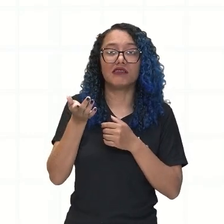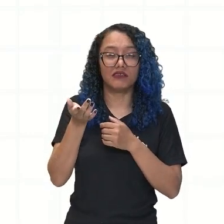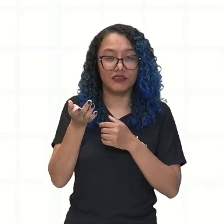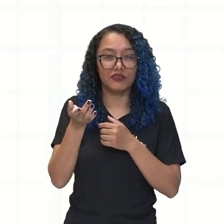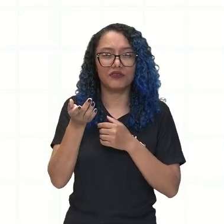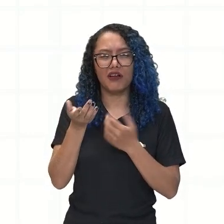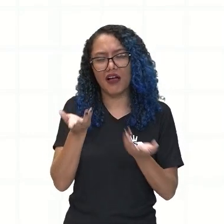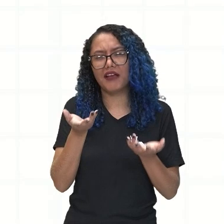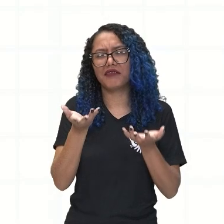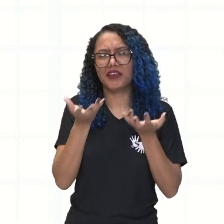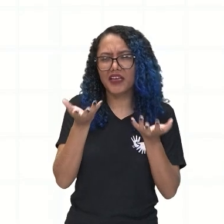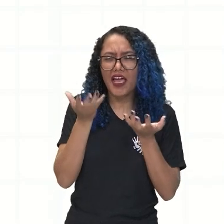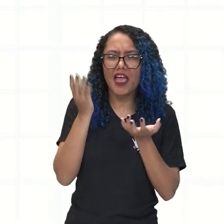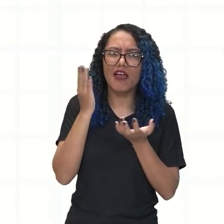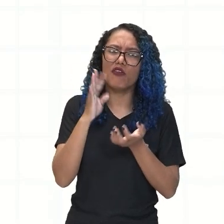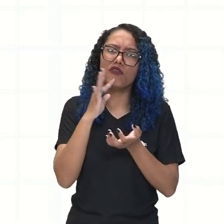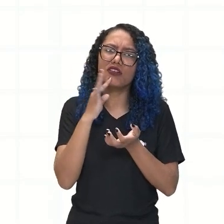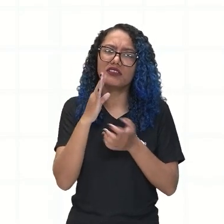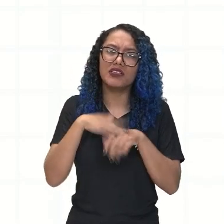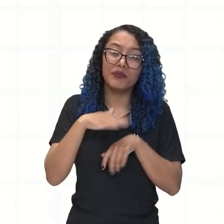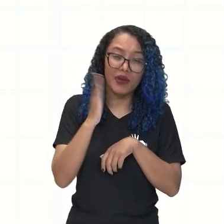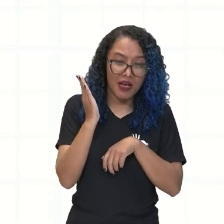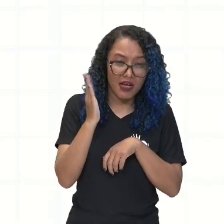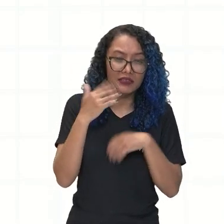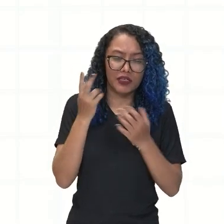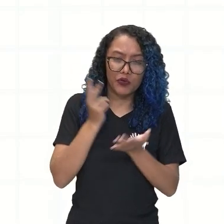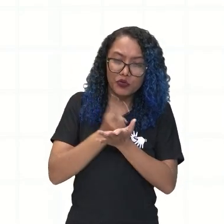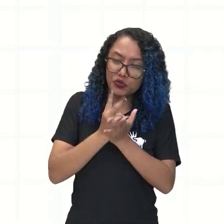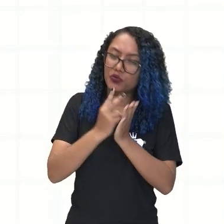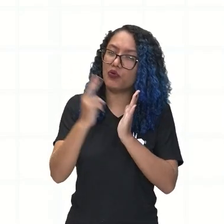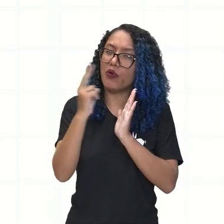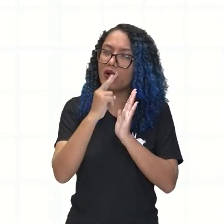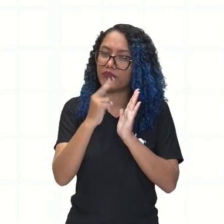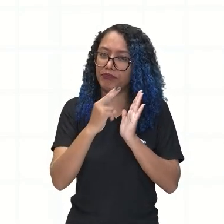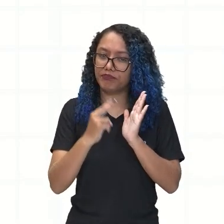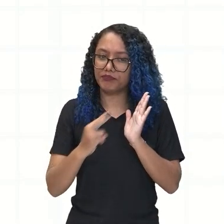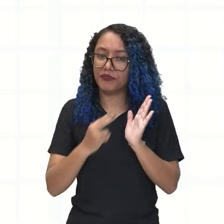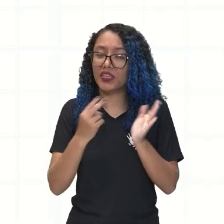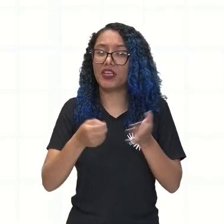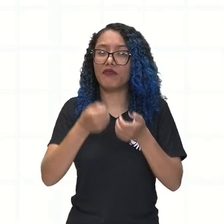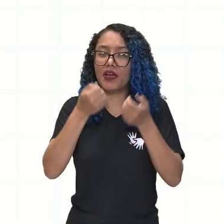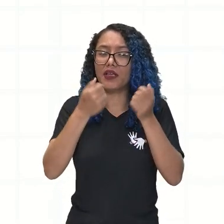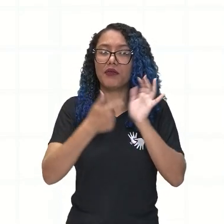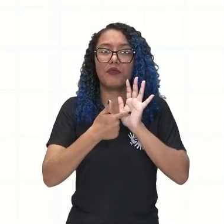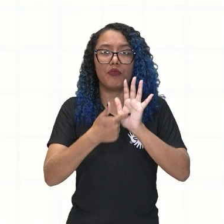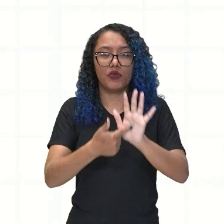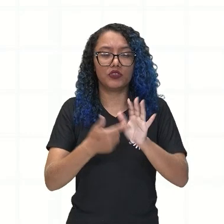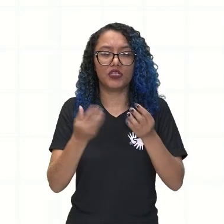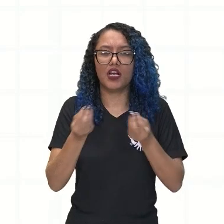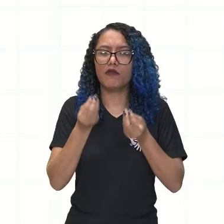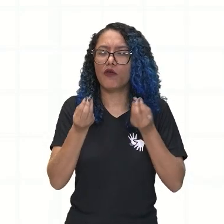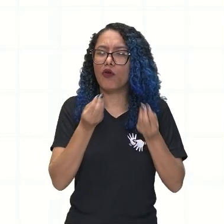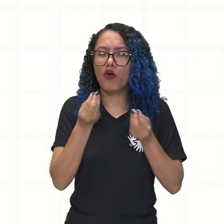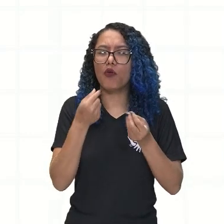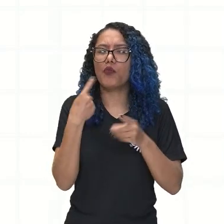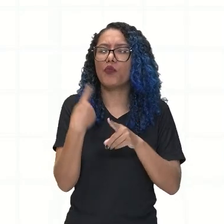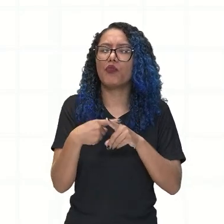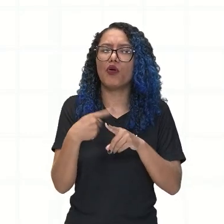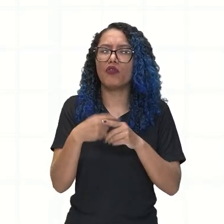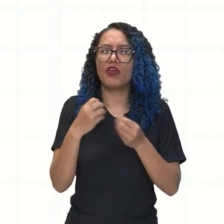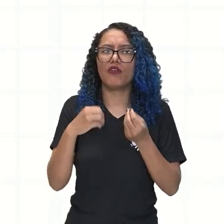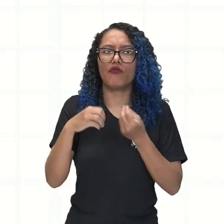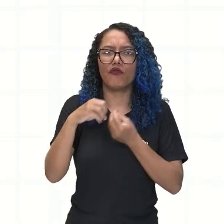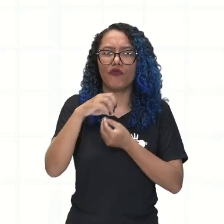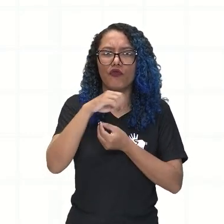você vai continuando no texto aqui, ó. Ao entrar, ele vai contar como que funciona esse fungo, por que o fungo